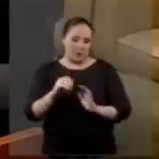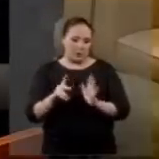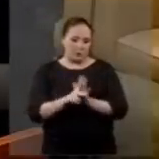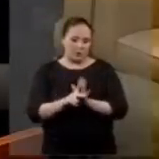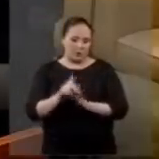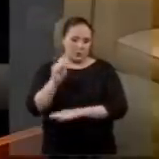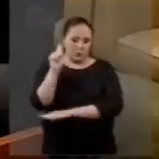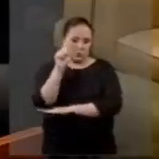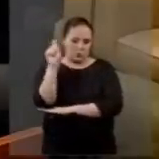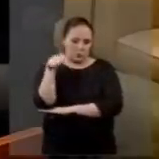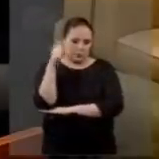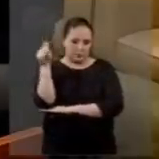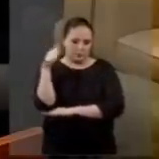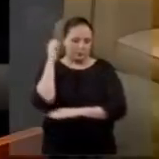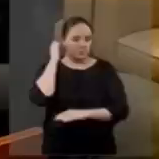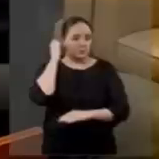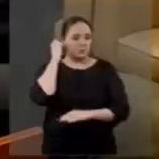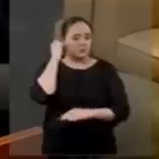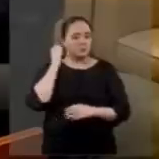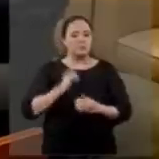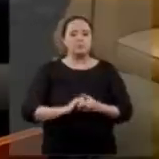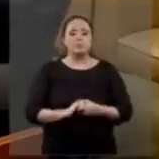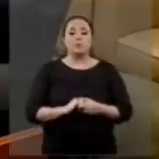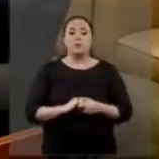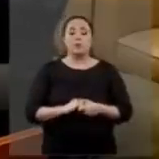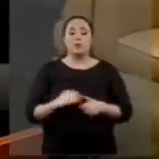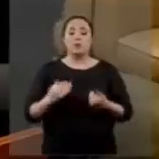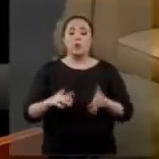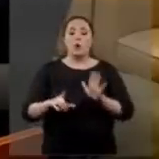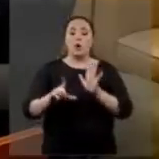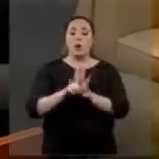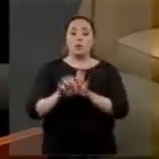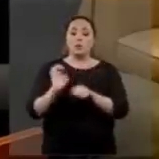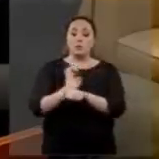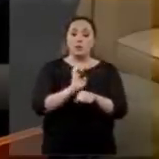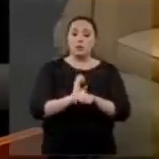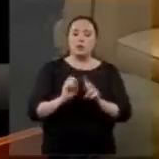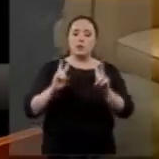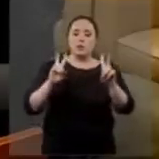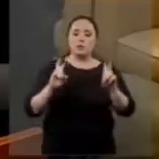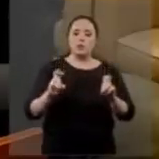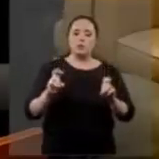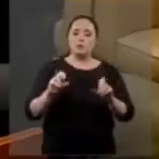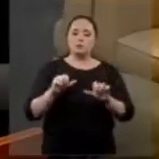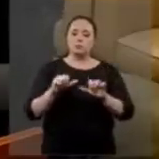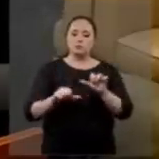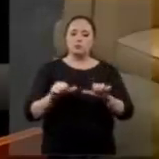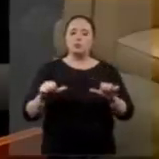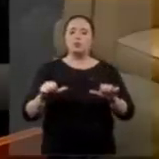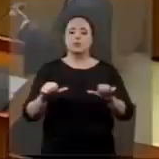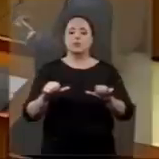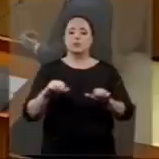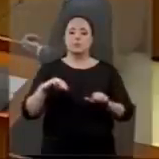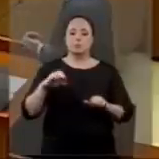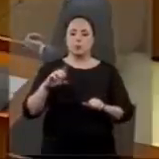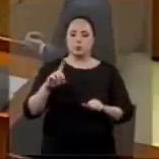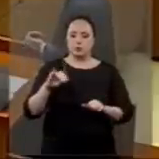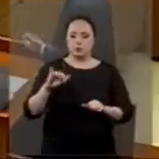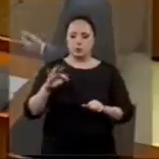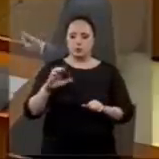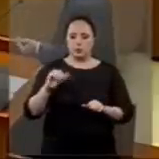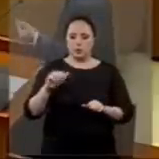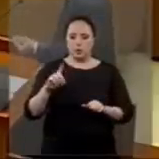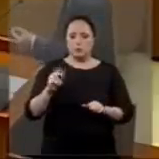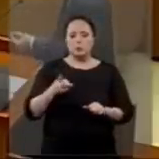que toda a legislação estadual sobre organismos geneticamente modificados permaneceu e permanece